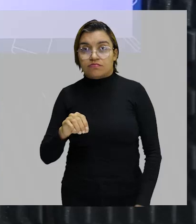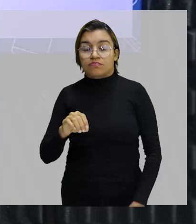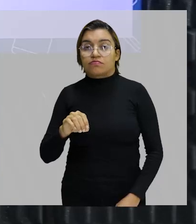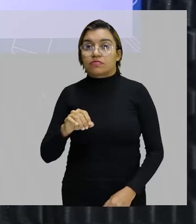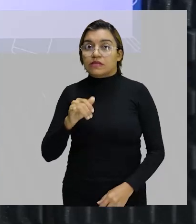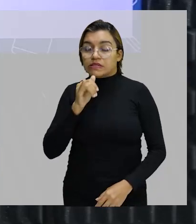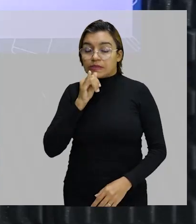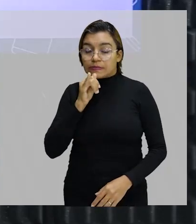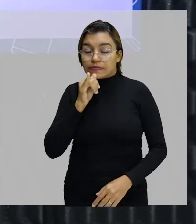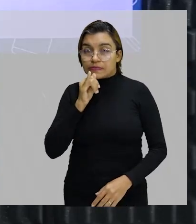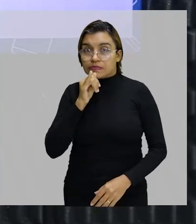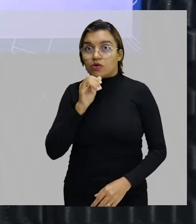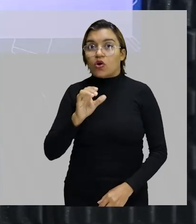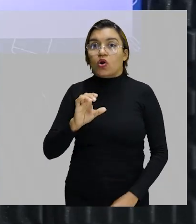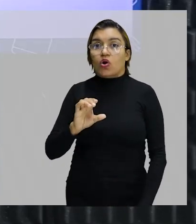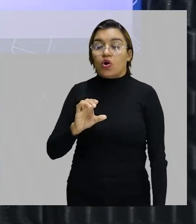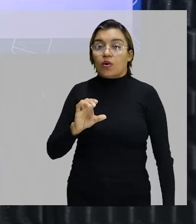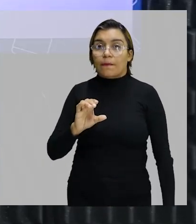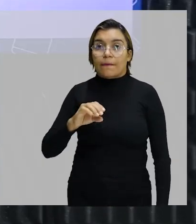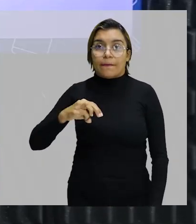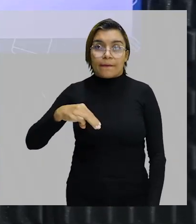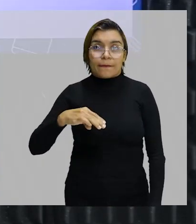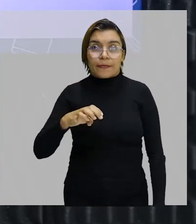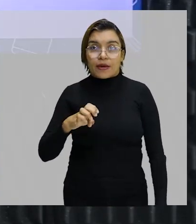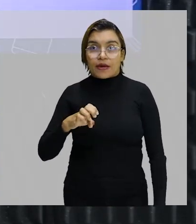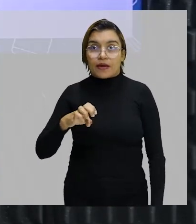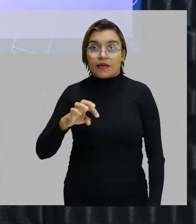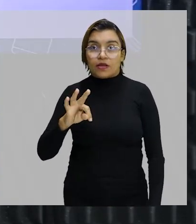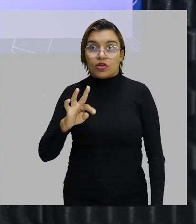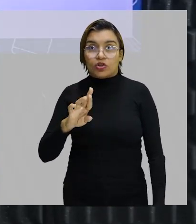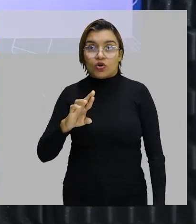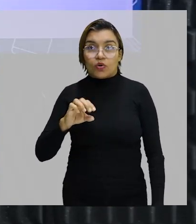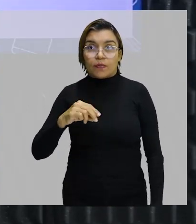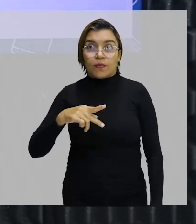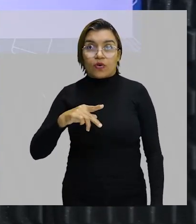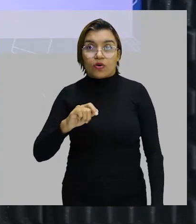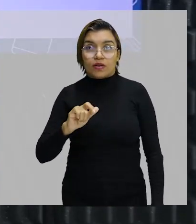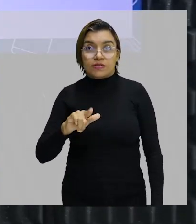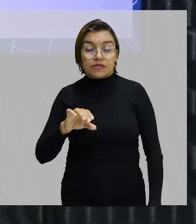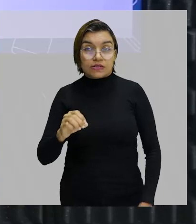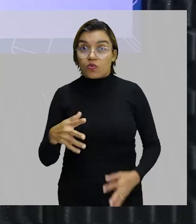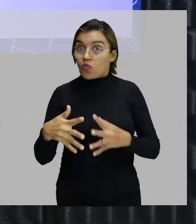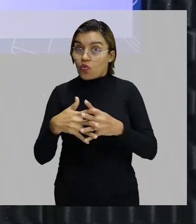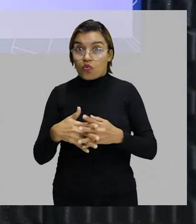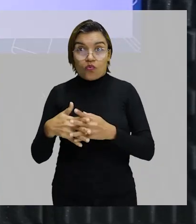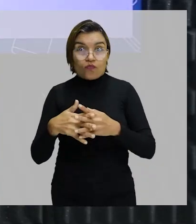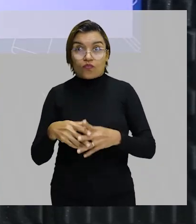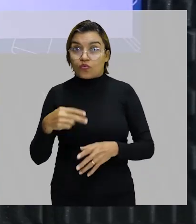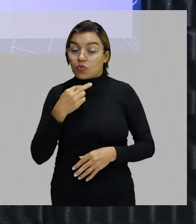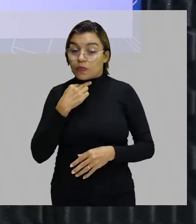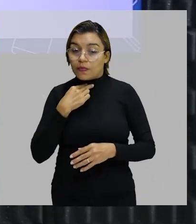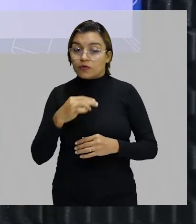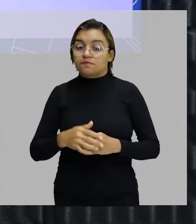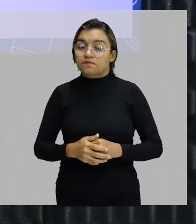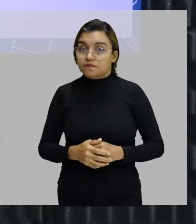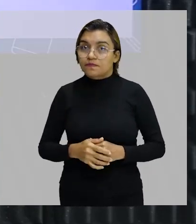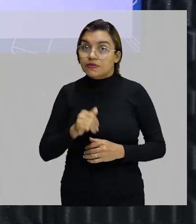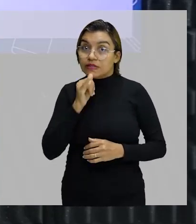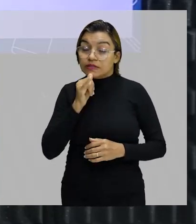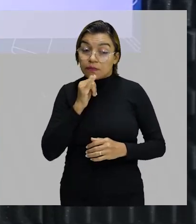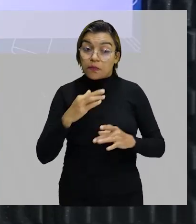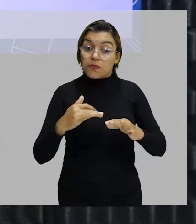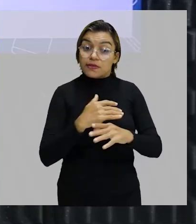vezes se confunde quando uma cidade começa a crescer em sua infraestrutura e, consequentemente, também